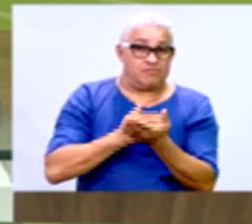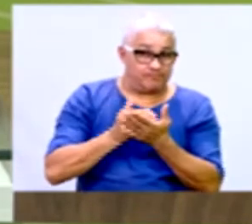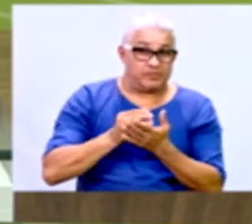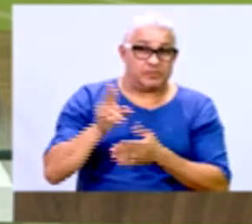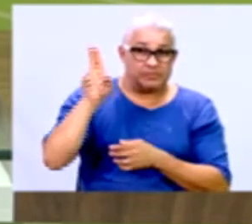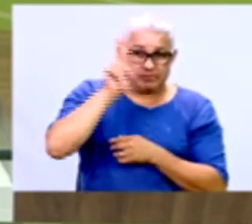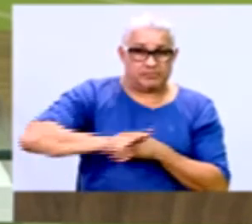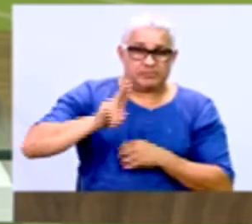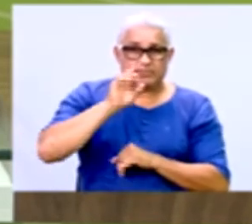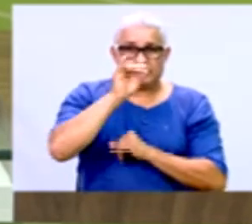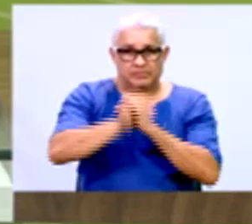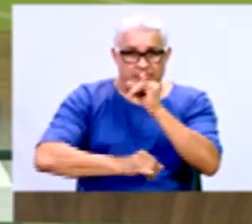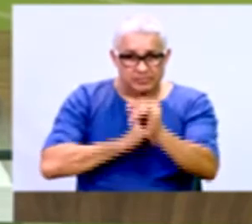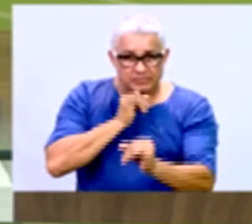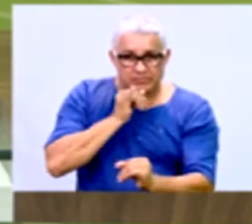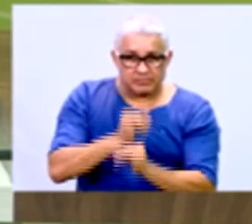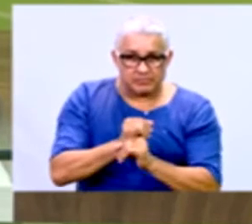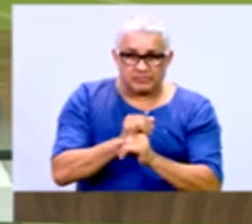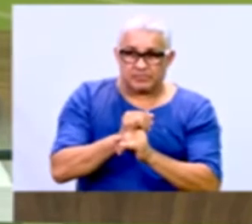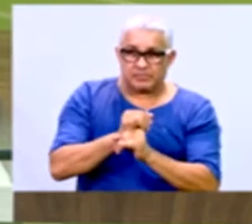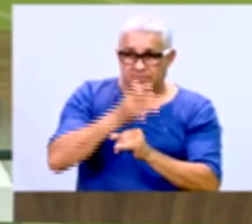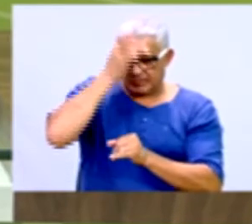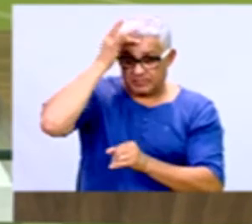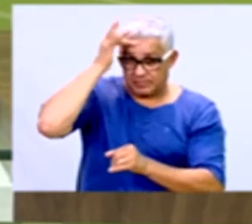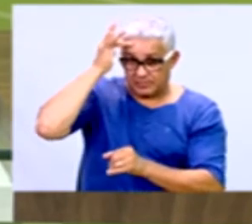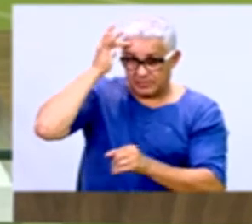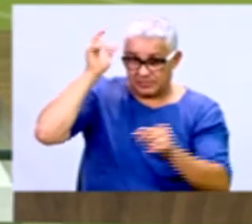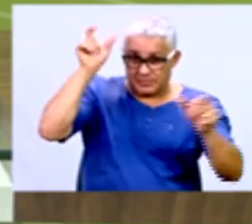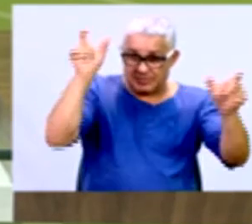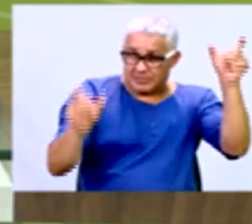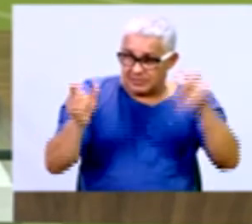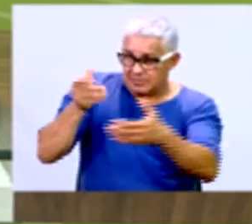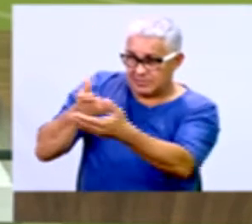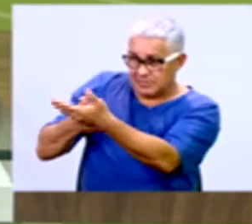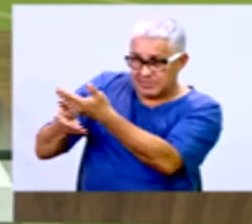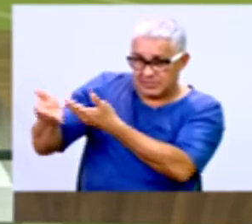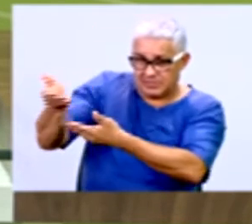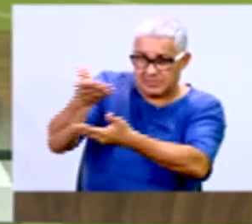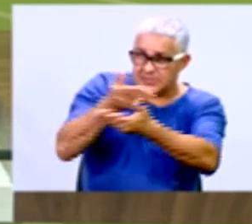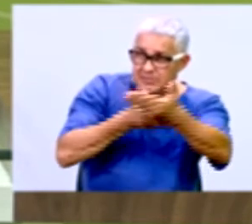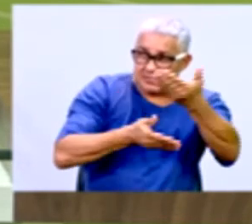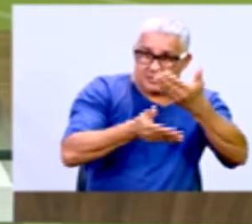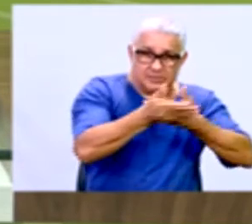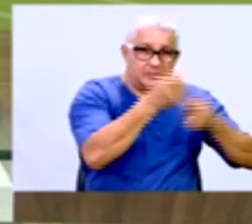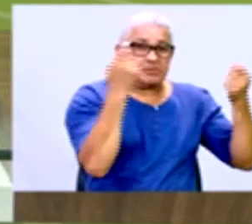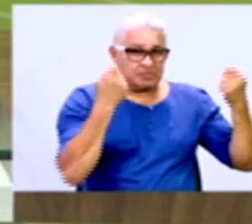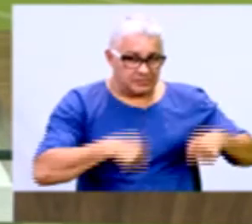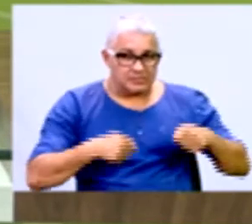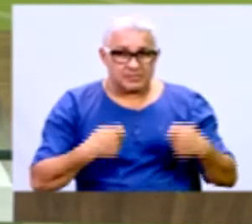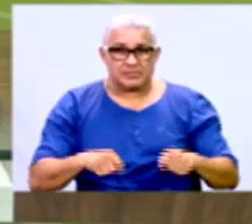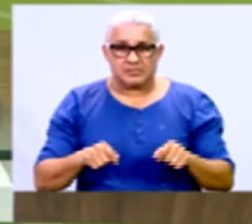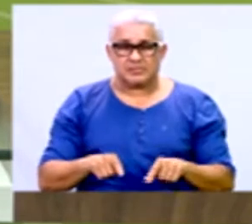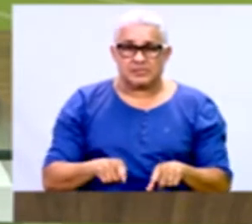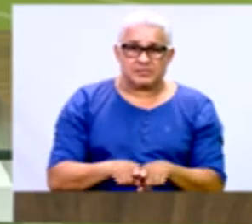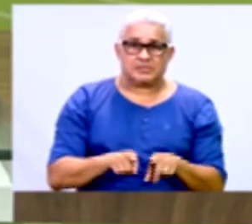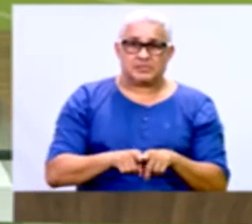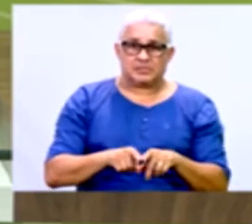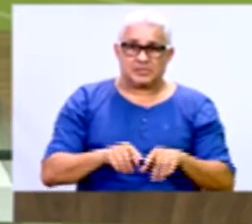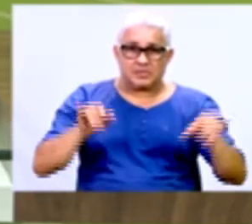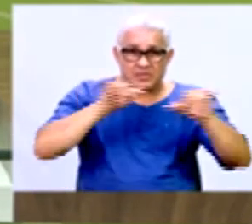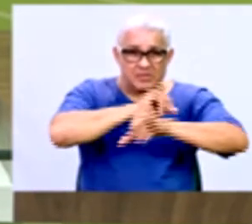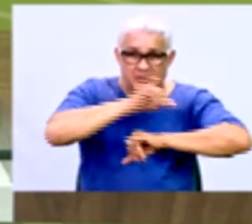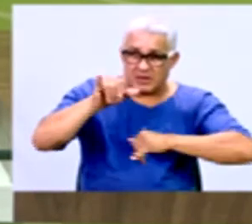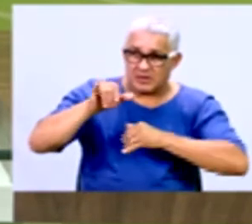web com a interação com o usuário, passou-se a ter a necessidade de repassar